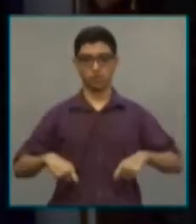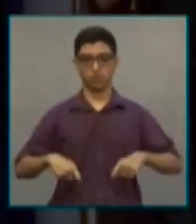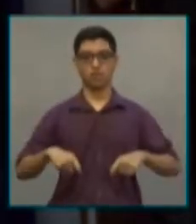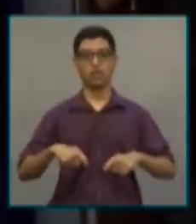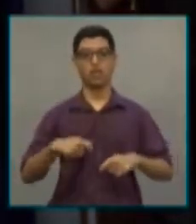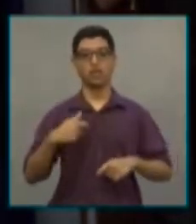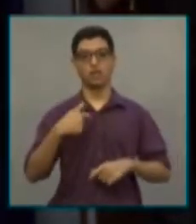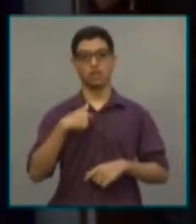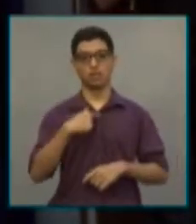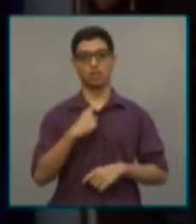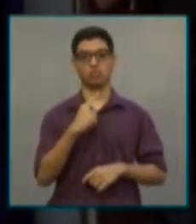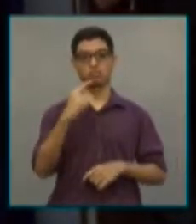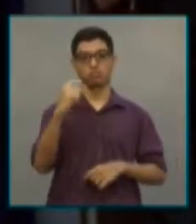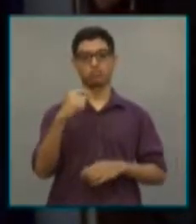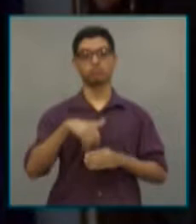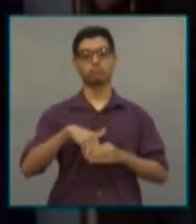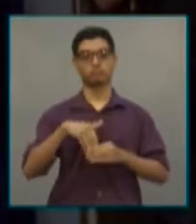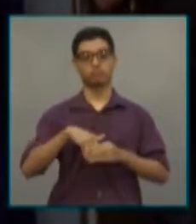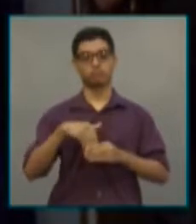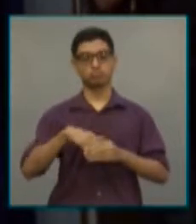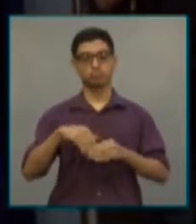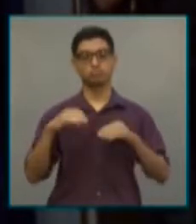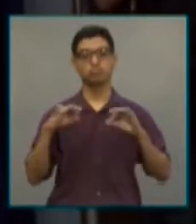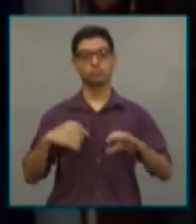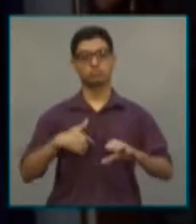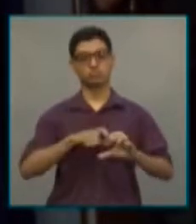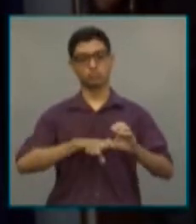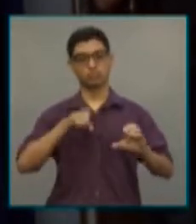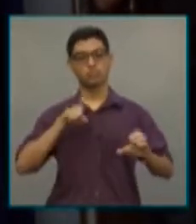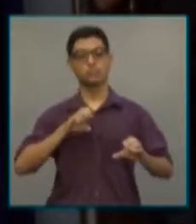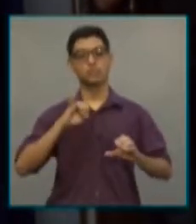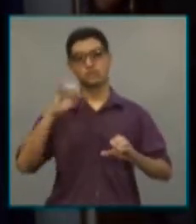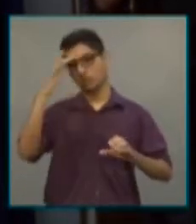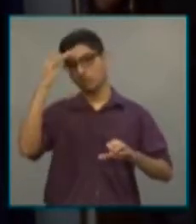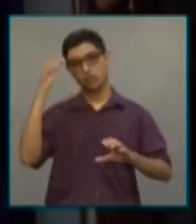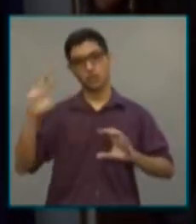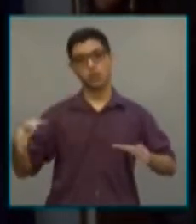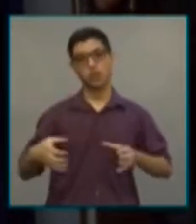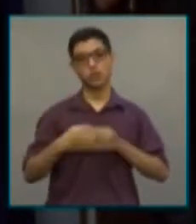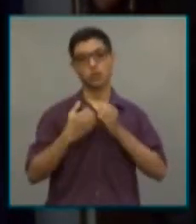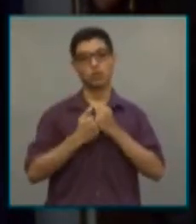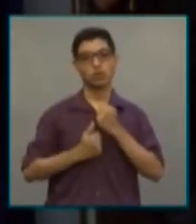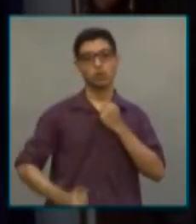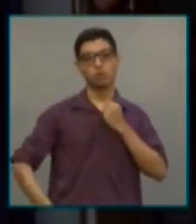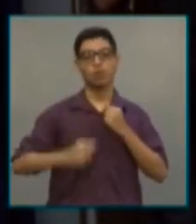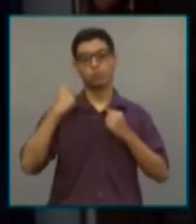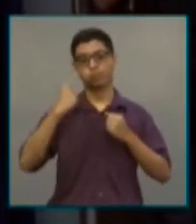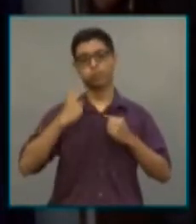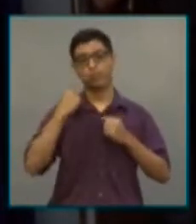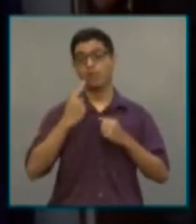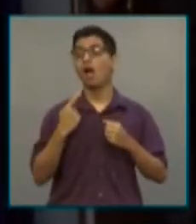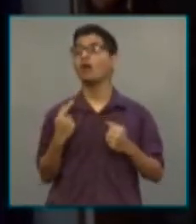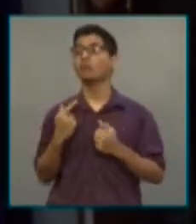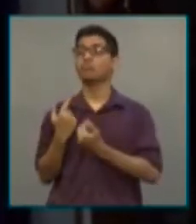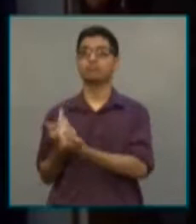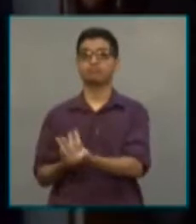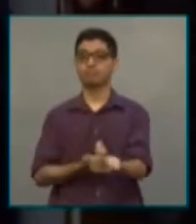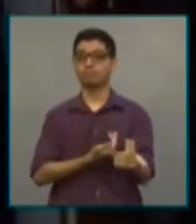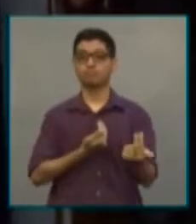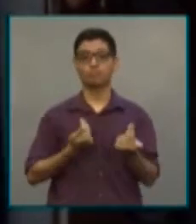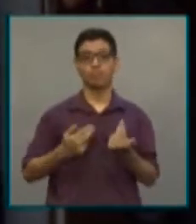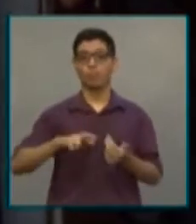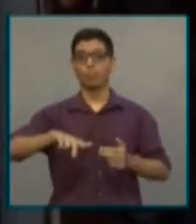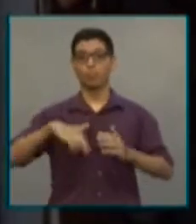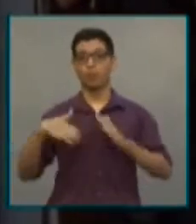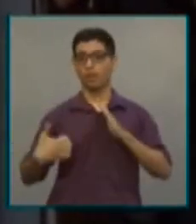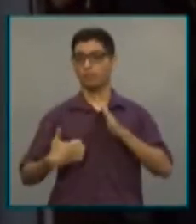candidata independente. Quem está comigo são advogados igual a nós. Não somos empresários do